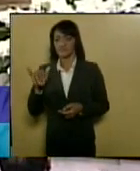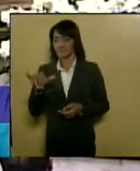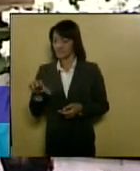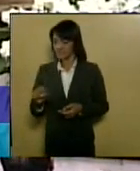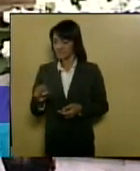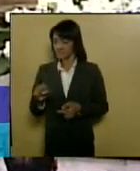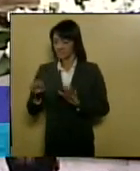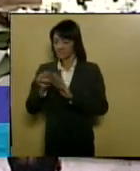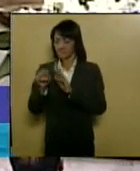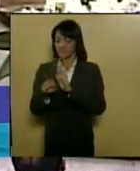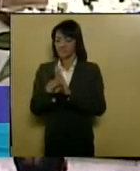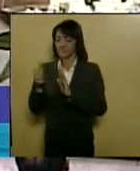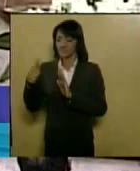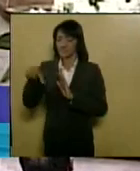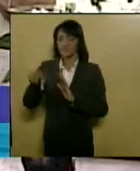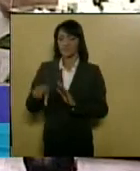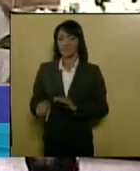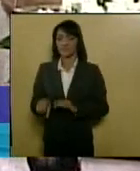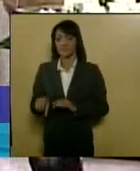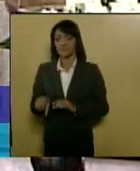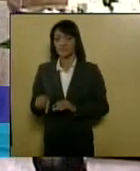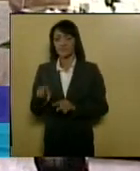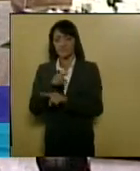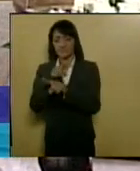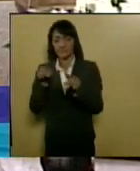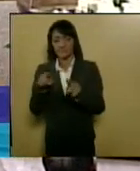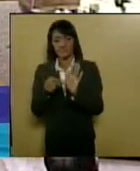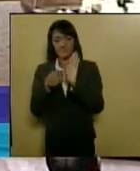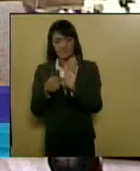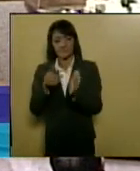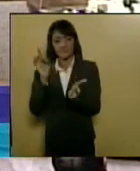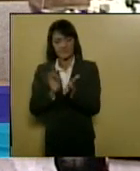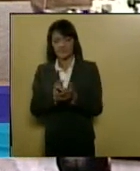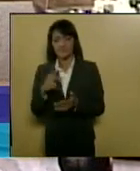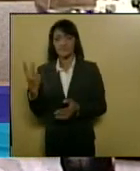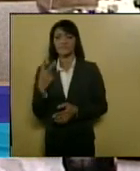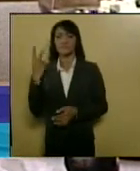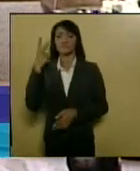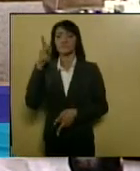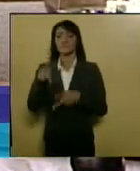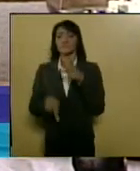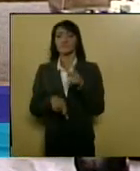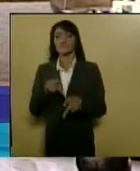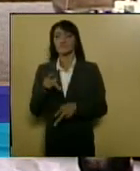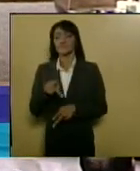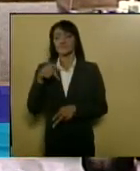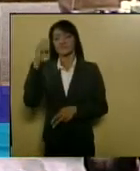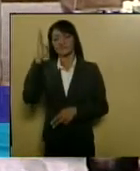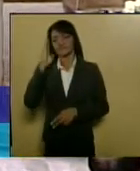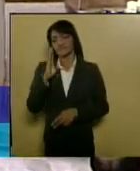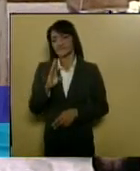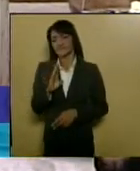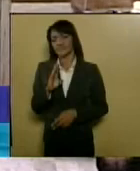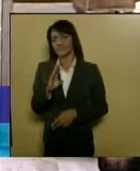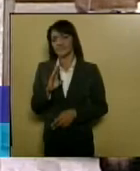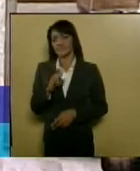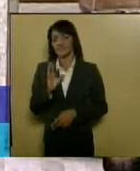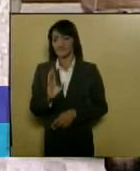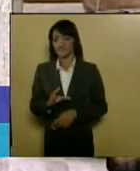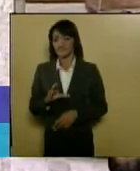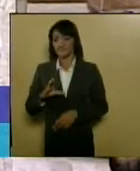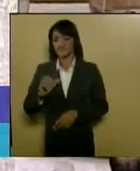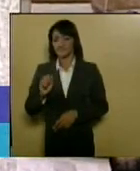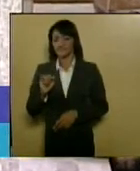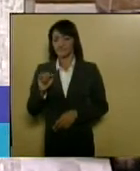século XIX, os nossos militares demonstravam o verdadeiro valor do povo brasileiro, quando, liderados por Caxias, o